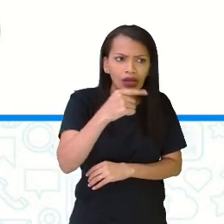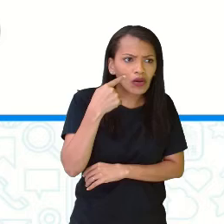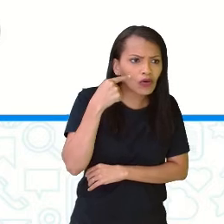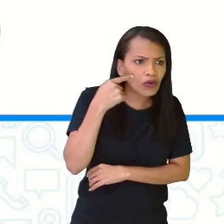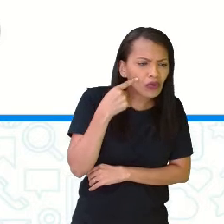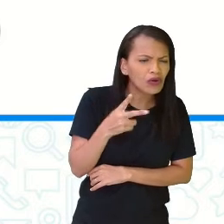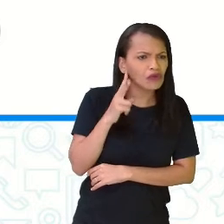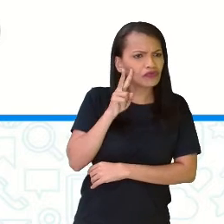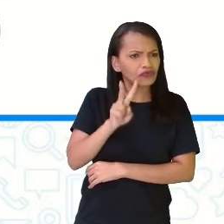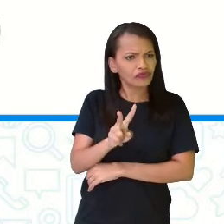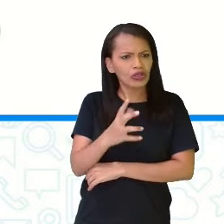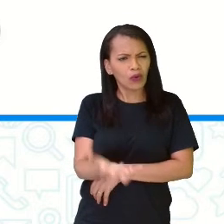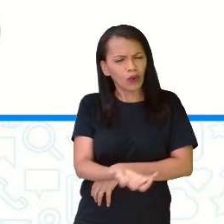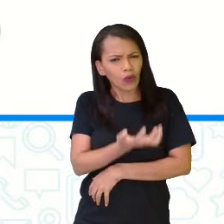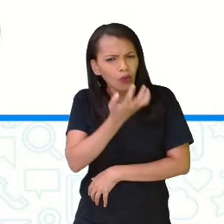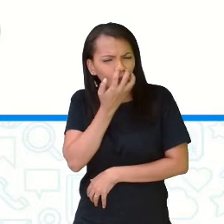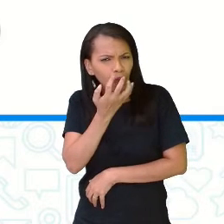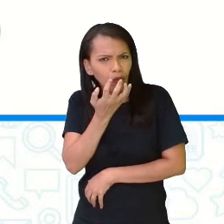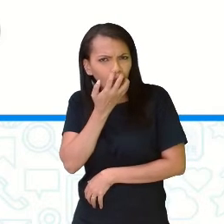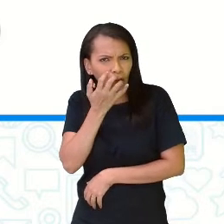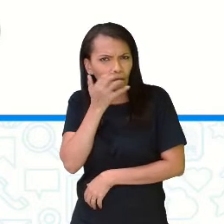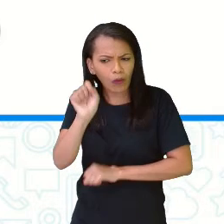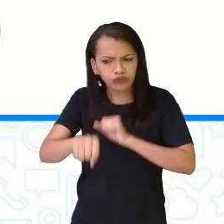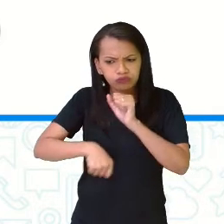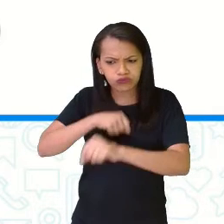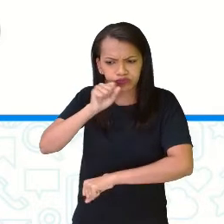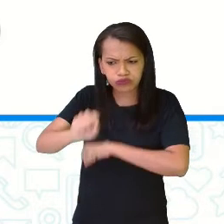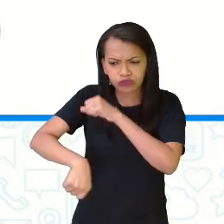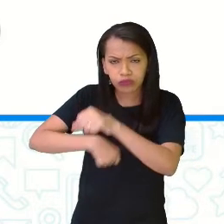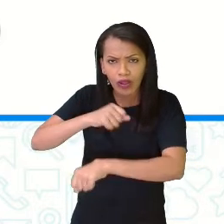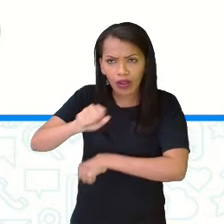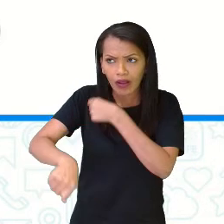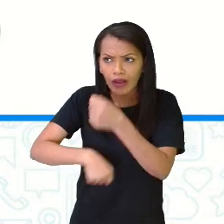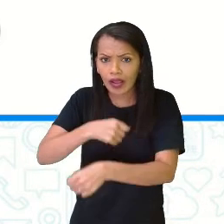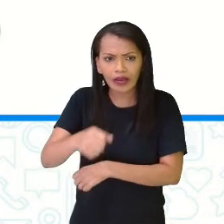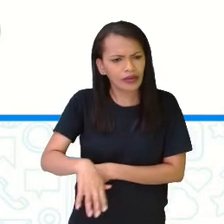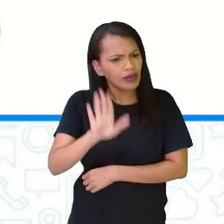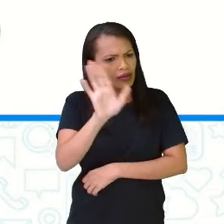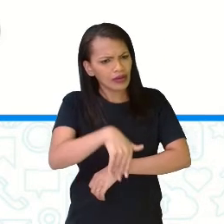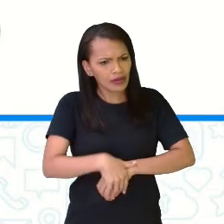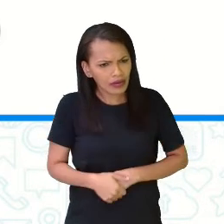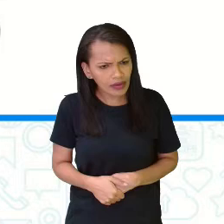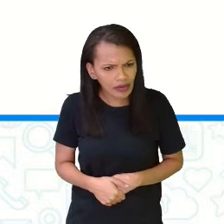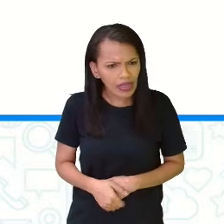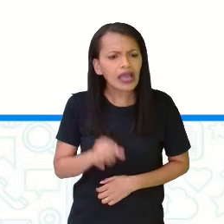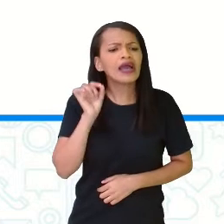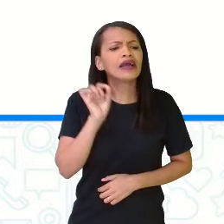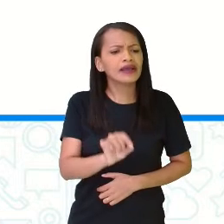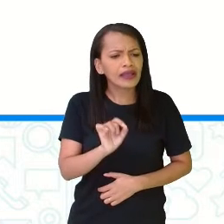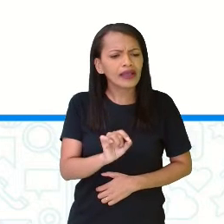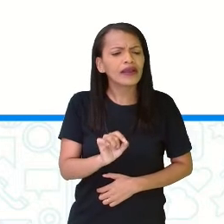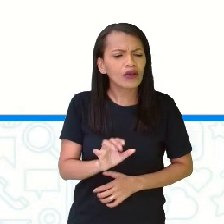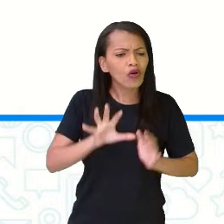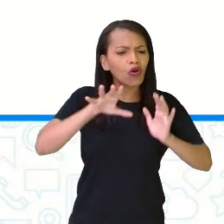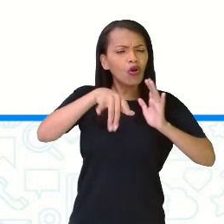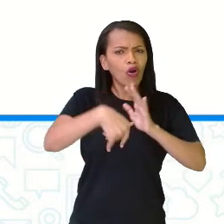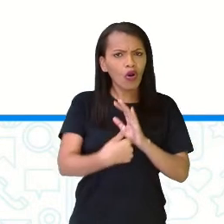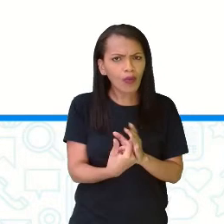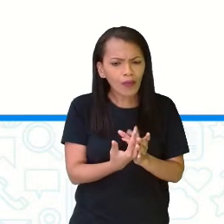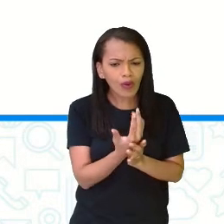em seguida aparece Gaspar, um enorme cachorrão. Coronel, Gaspar! Quem roubou o meu pé de